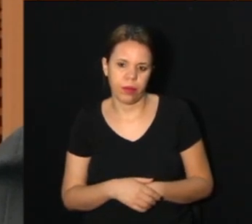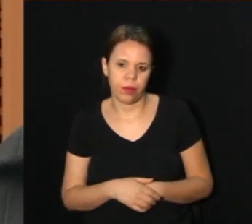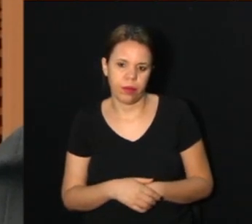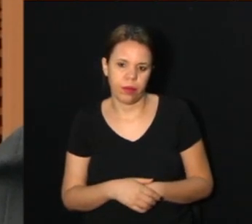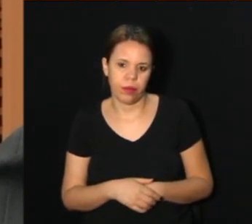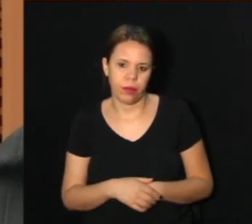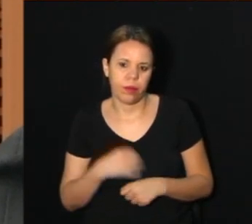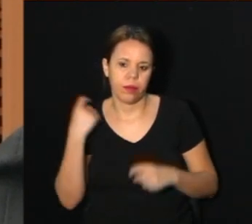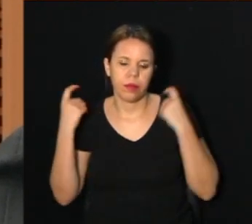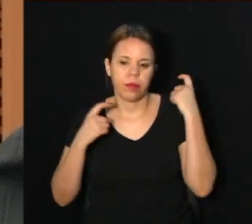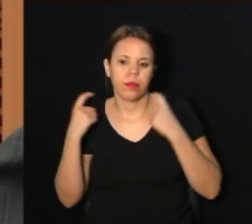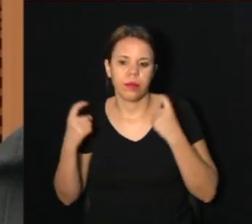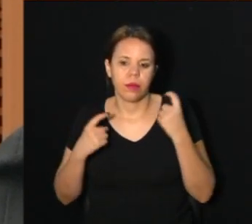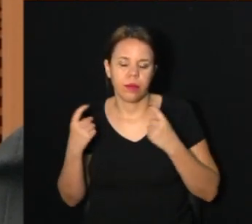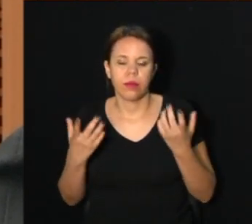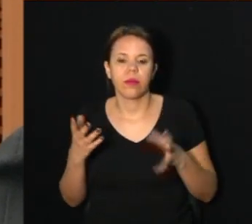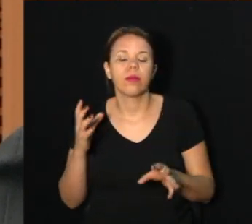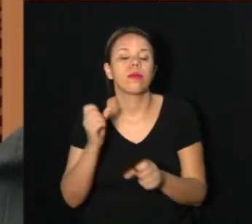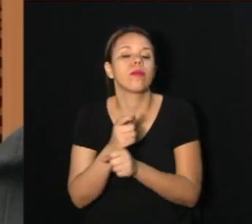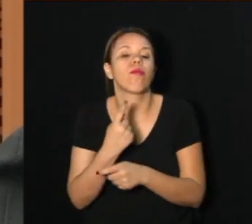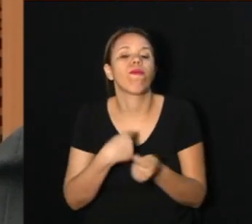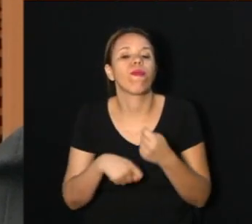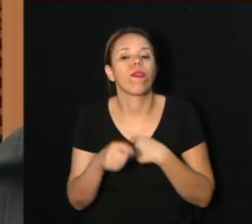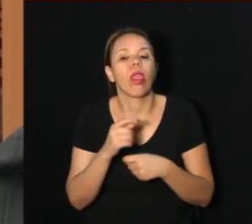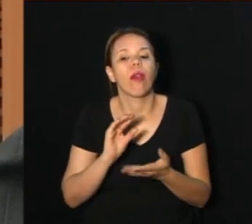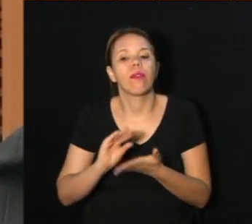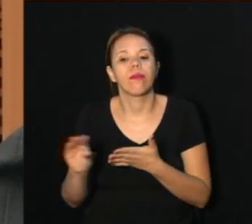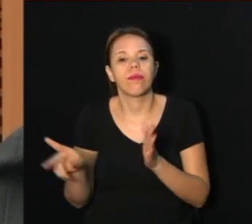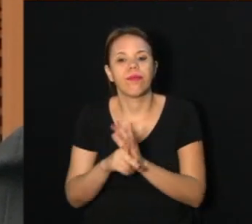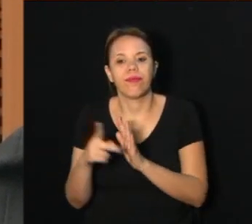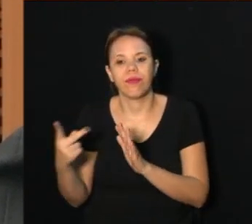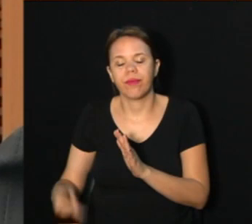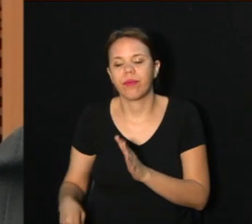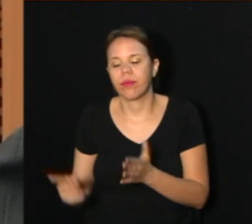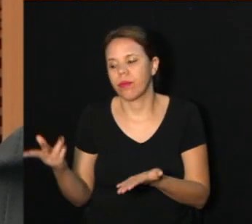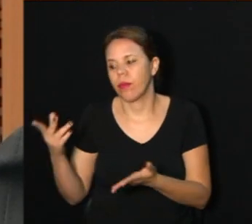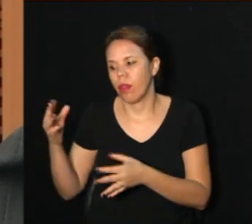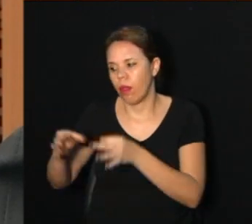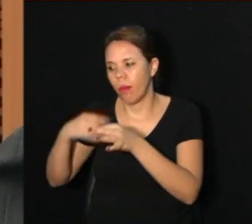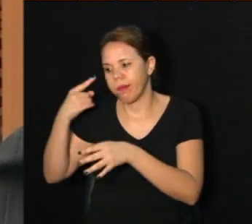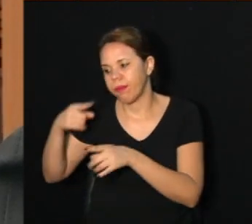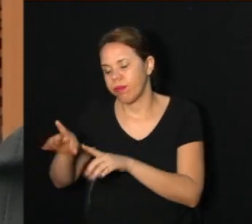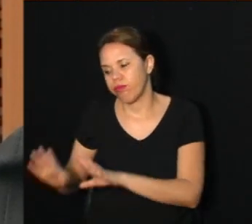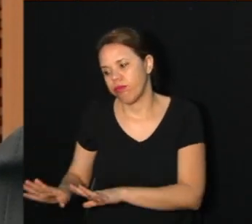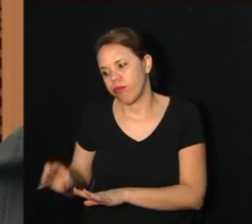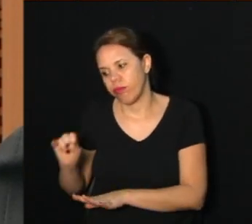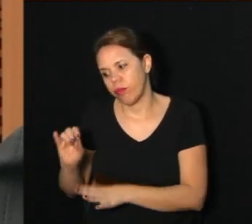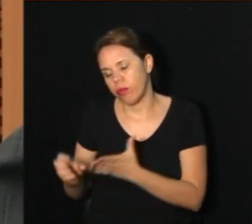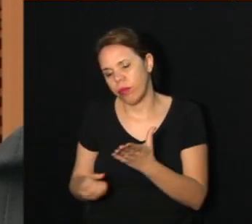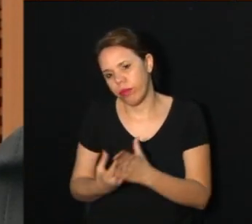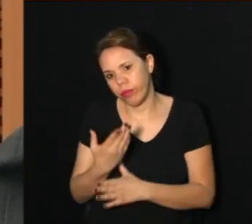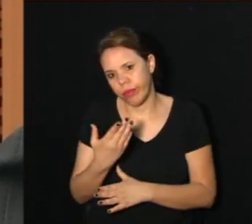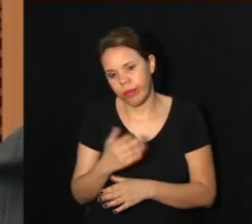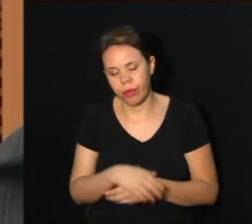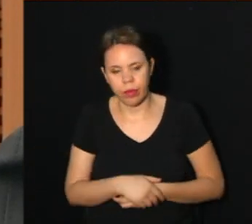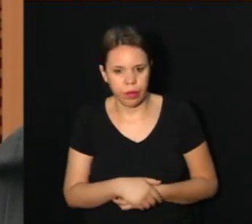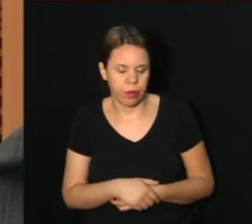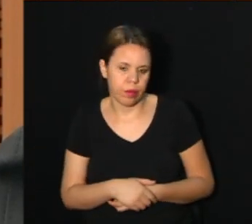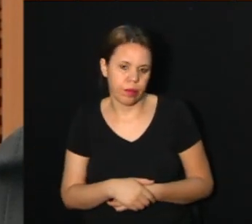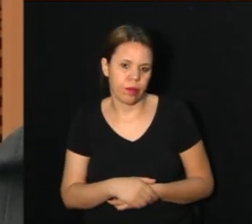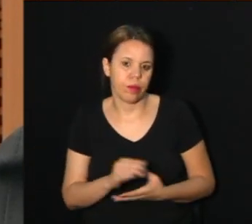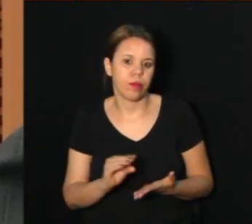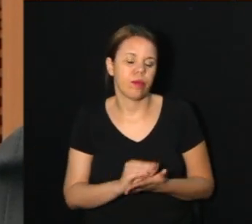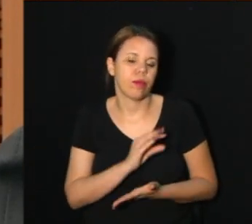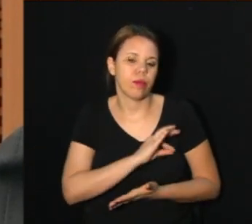uma preocupação contábil com verbas exclusivas dos procuradores. Então, se isso vem de